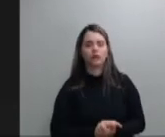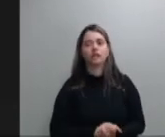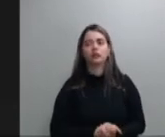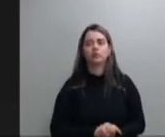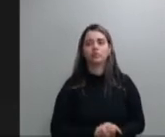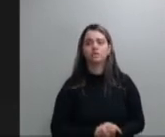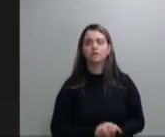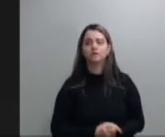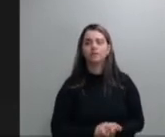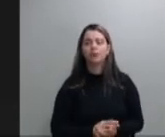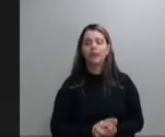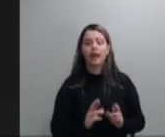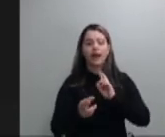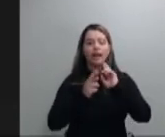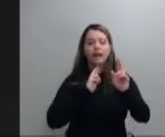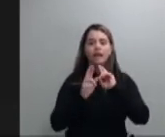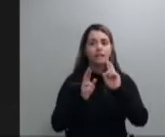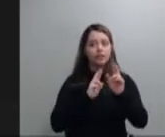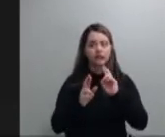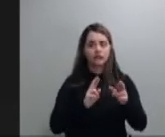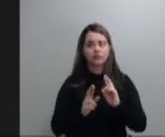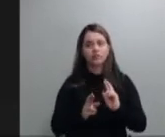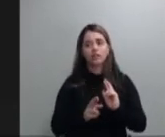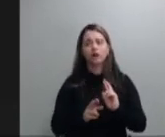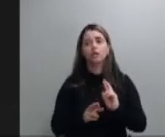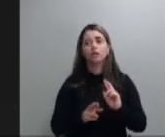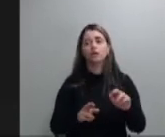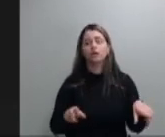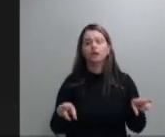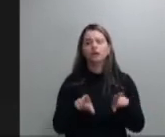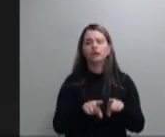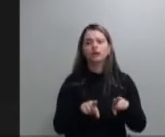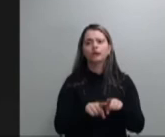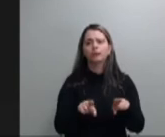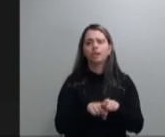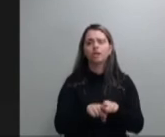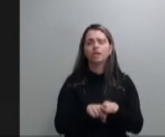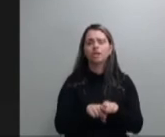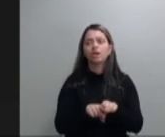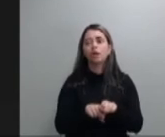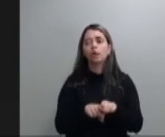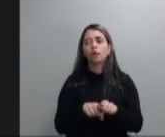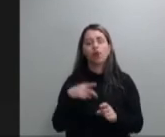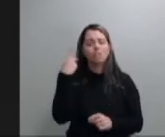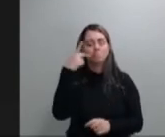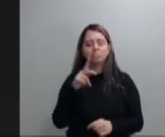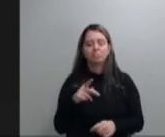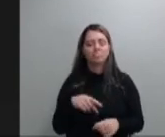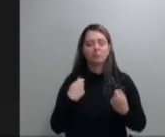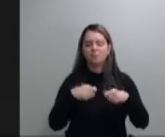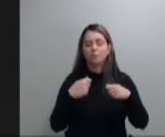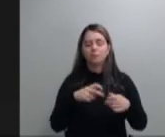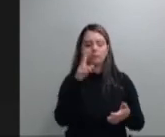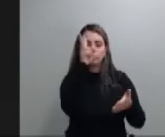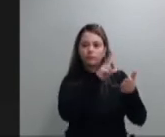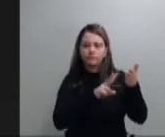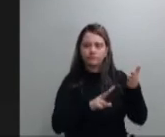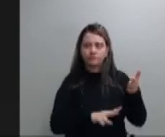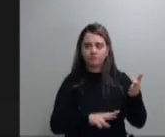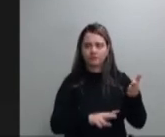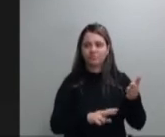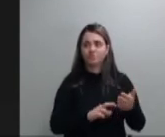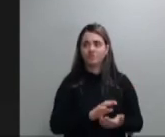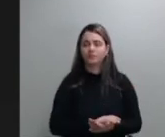seguir relacionados eu faço aqui o rol dos dispositivos peço vênia também para não ler no que diz respeito a linha C do